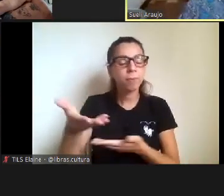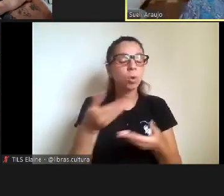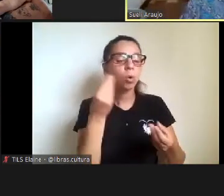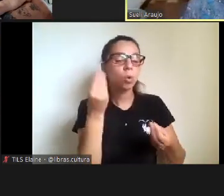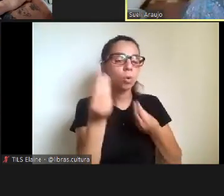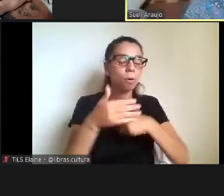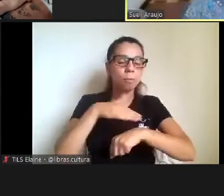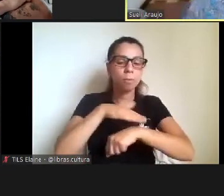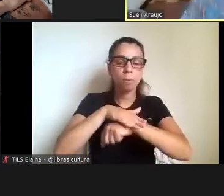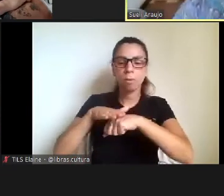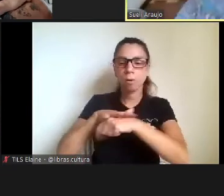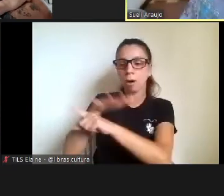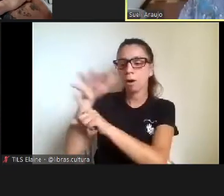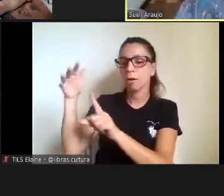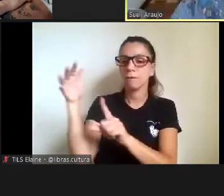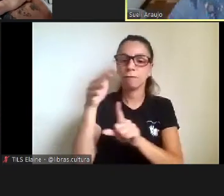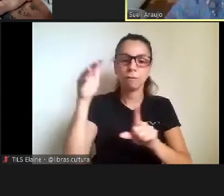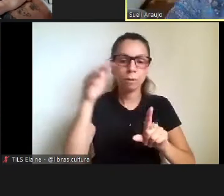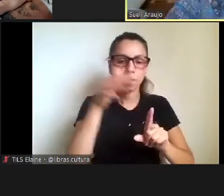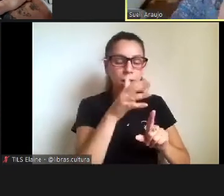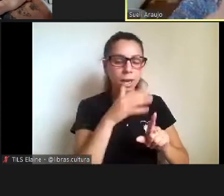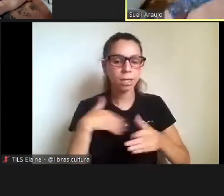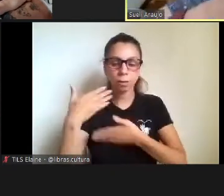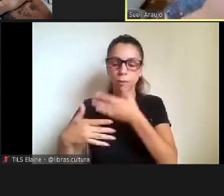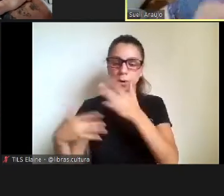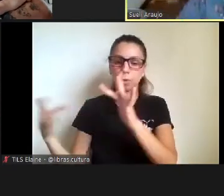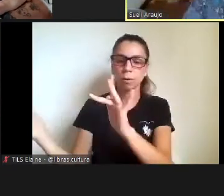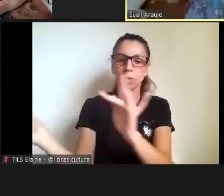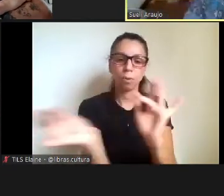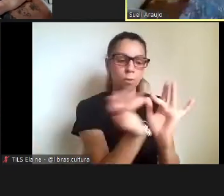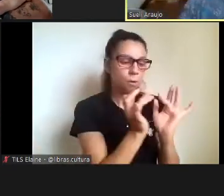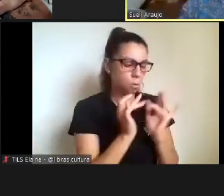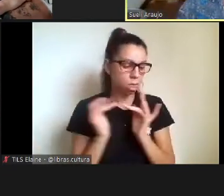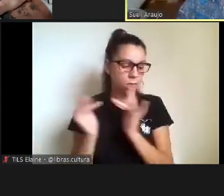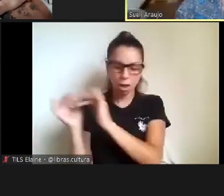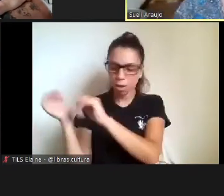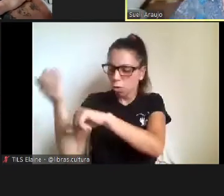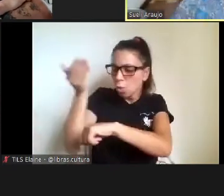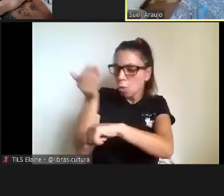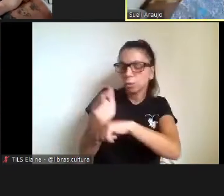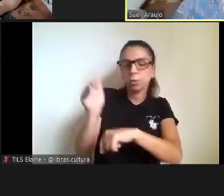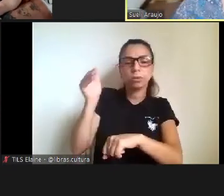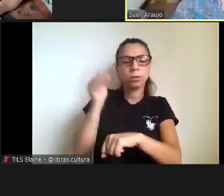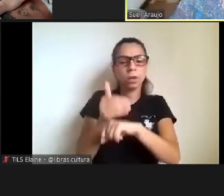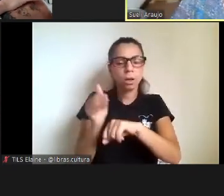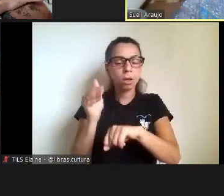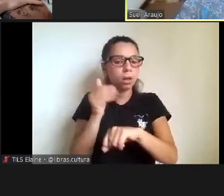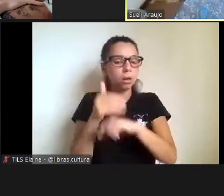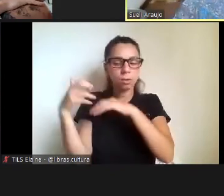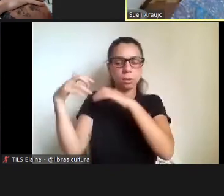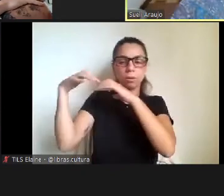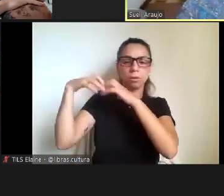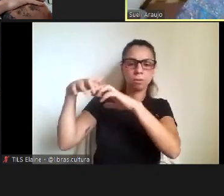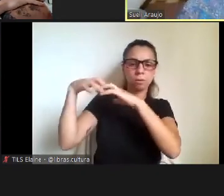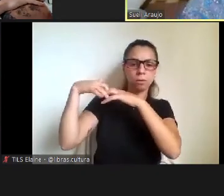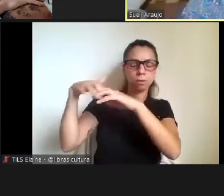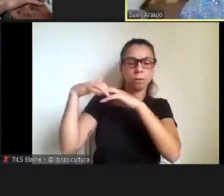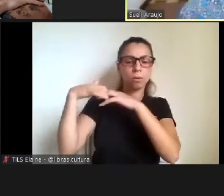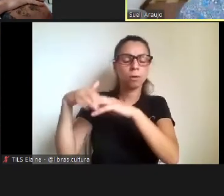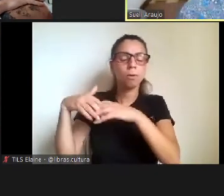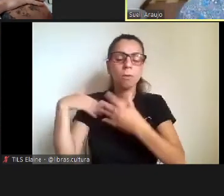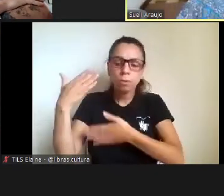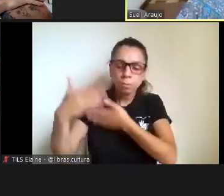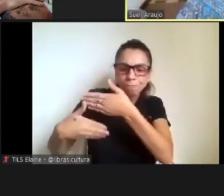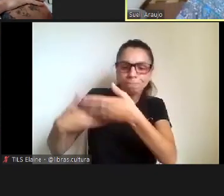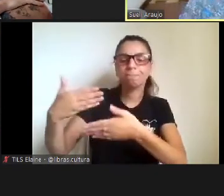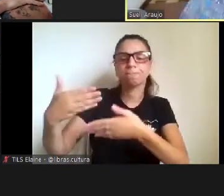impactos dos processos do contato com o ensaiar-se, com os processos, com as elaborações,